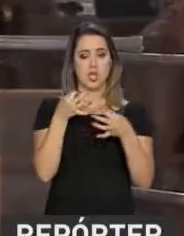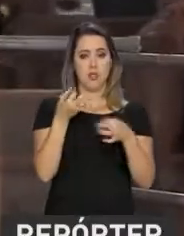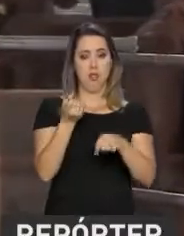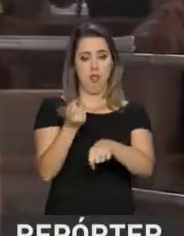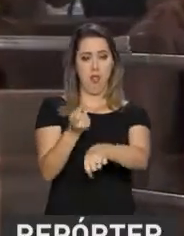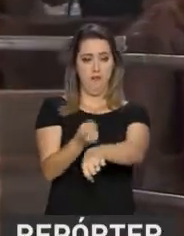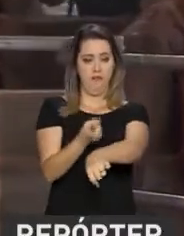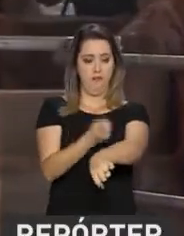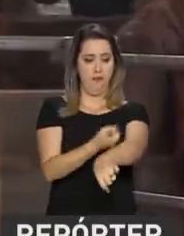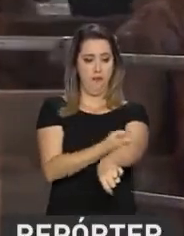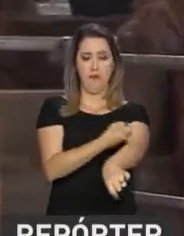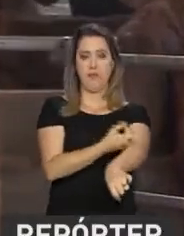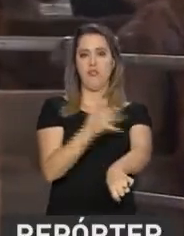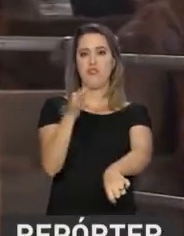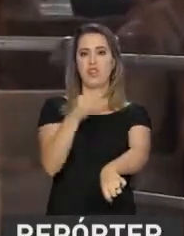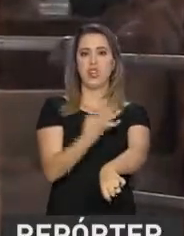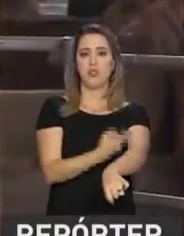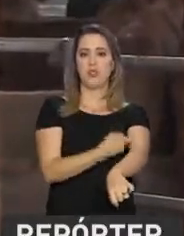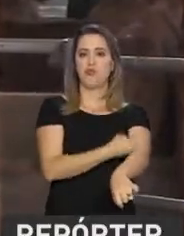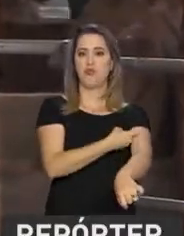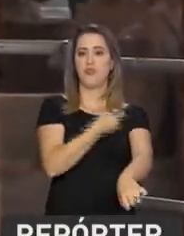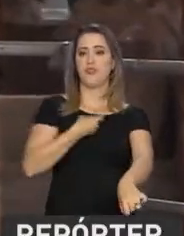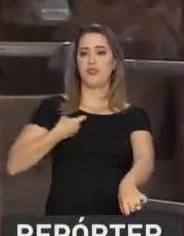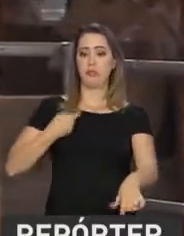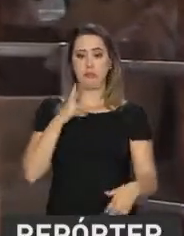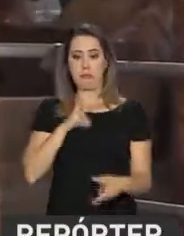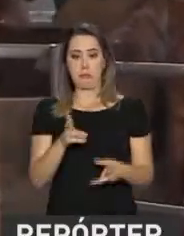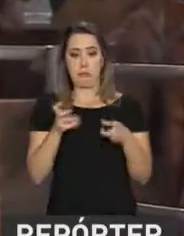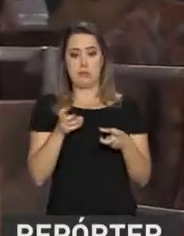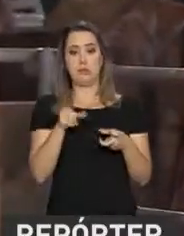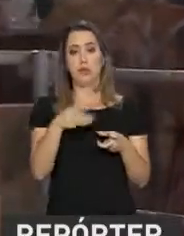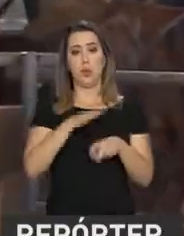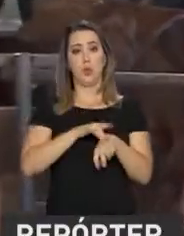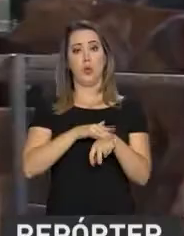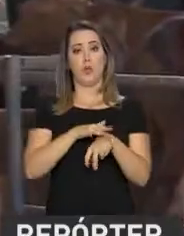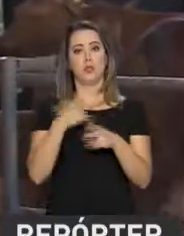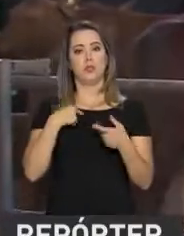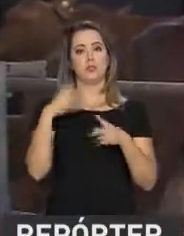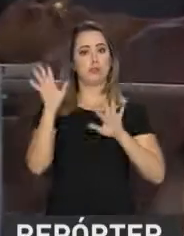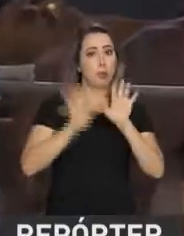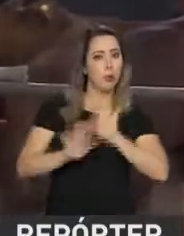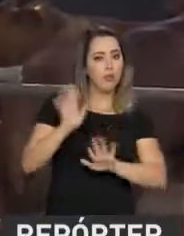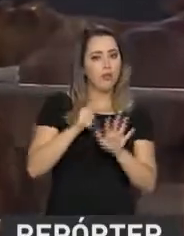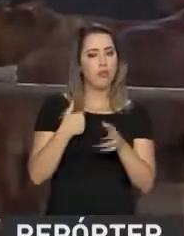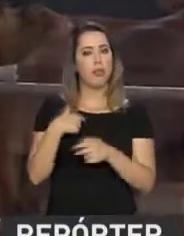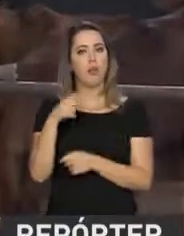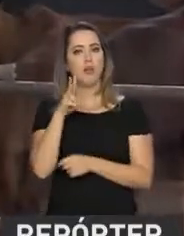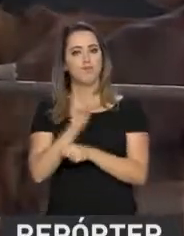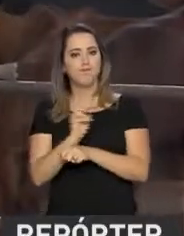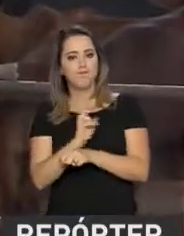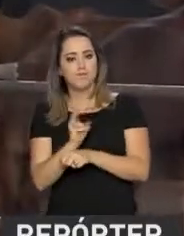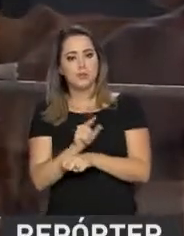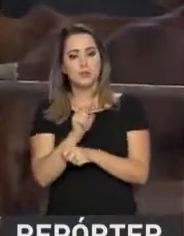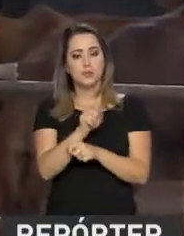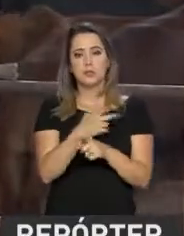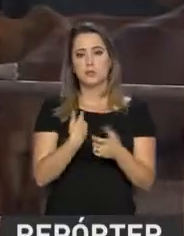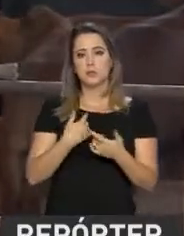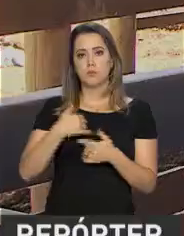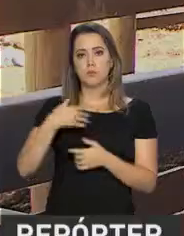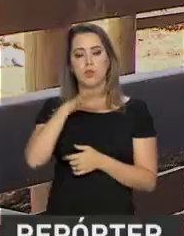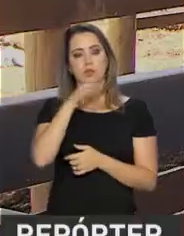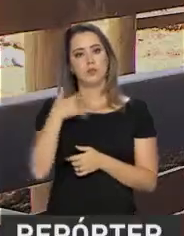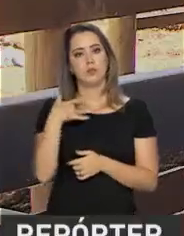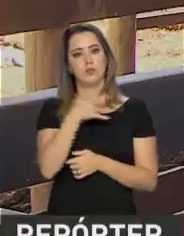o co é uma doença que é o termômetro de fato pra pra vir lançar no na na saúde